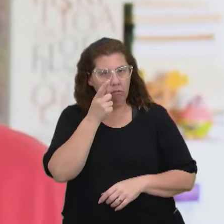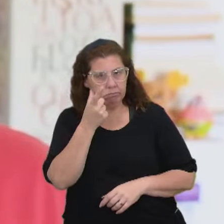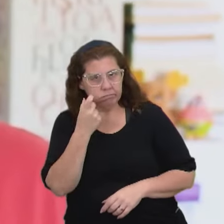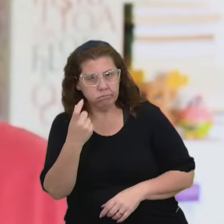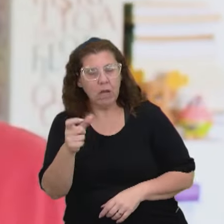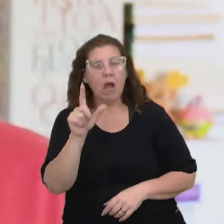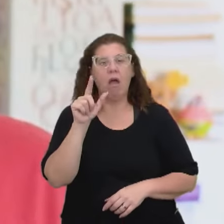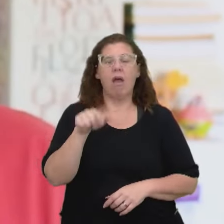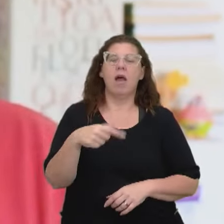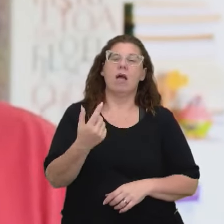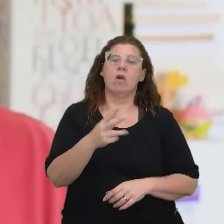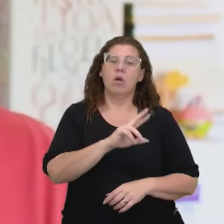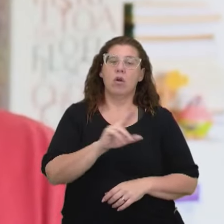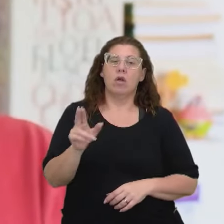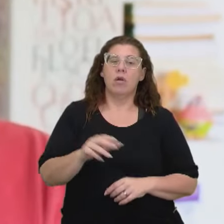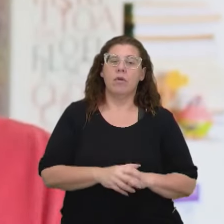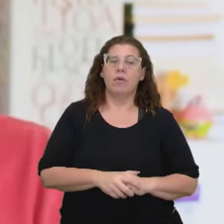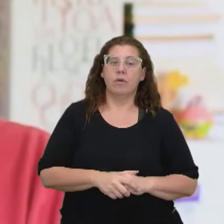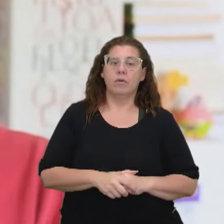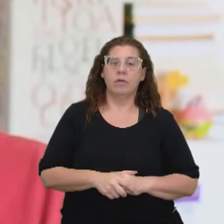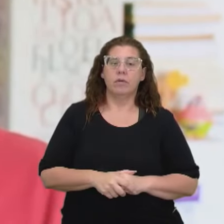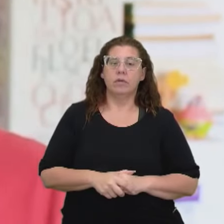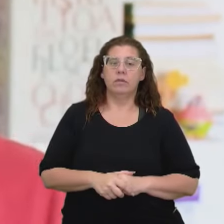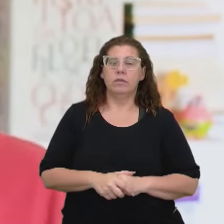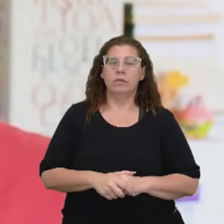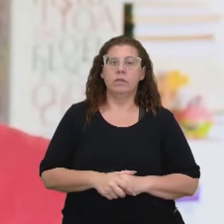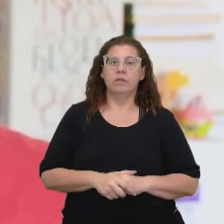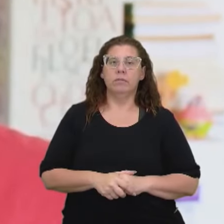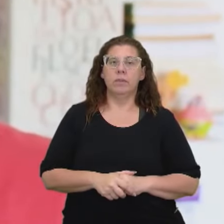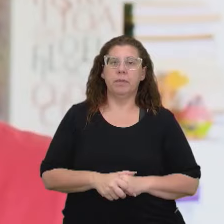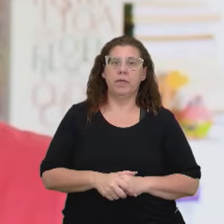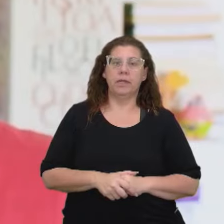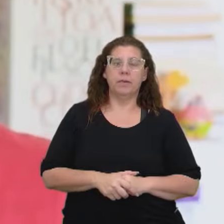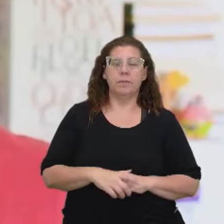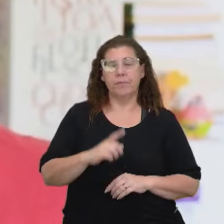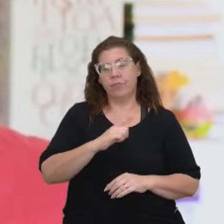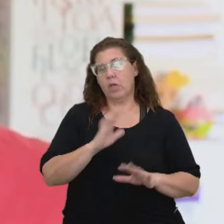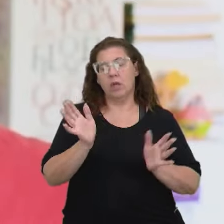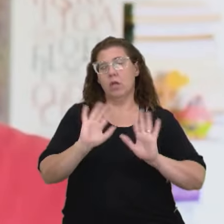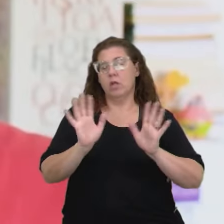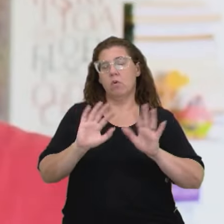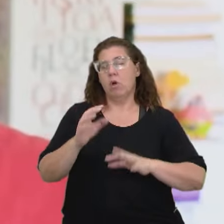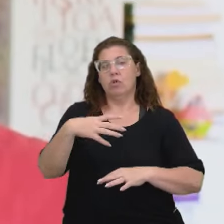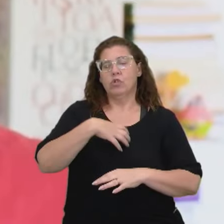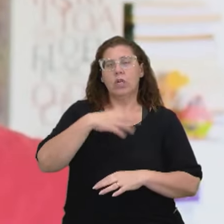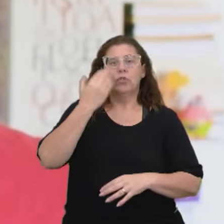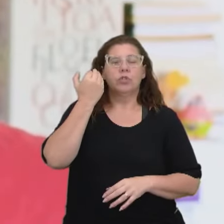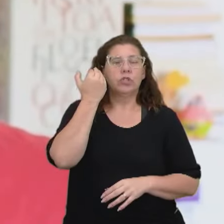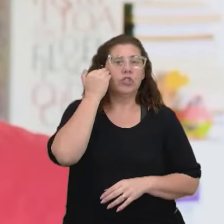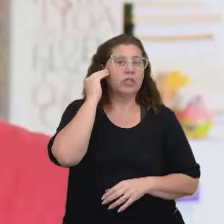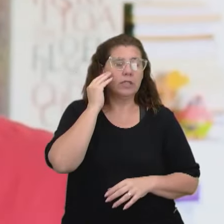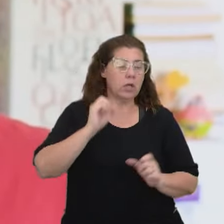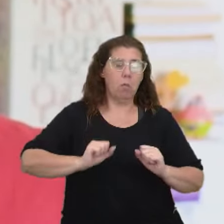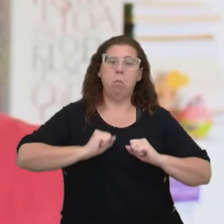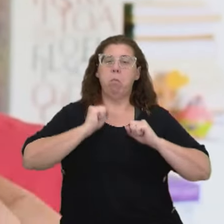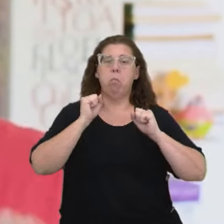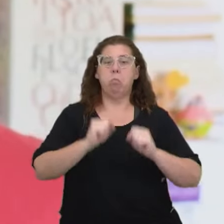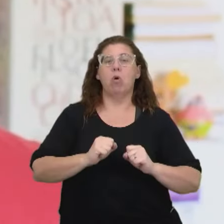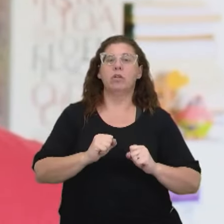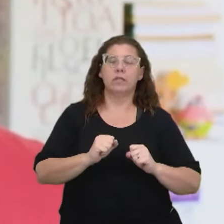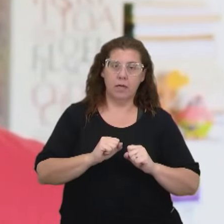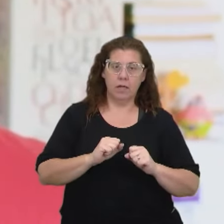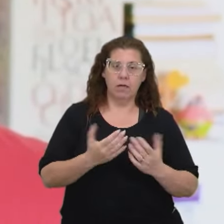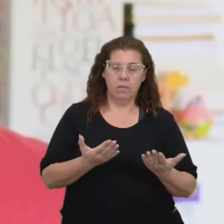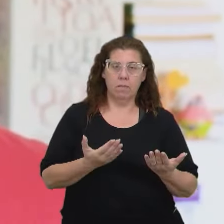é aquilo que ele vai chamar de microfísica do poder. Ou seja, não é mais uma maneira de entender o poder como aquele que vem